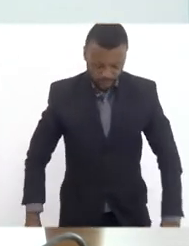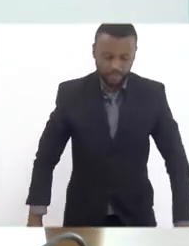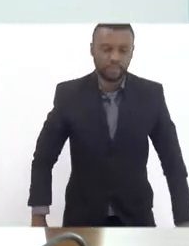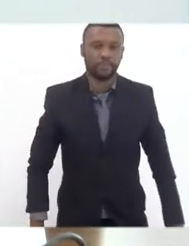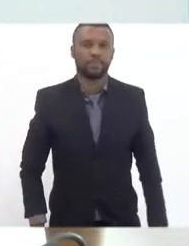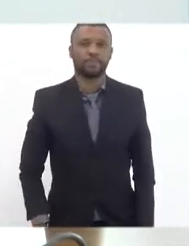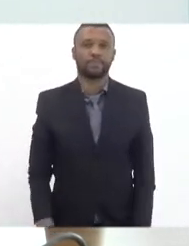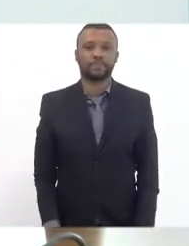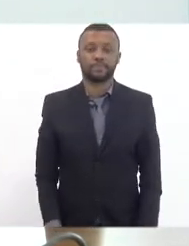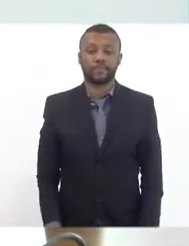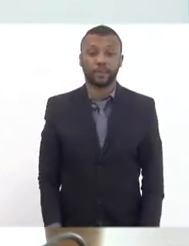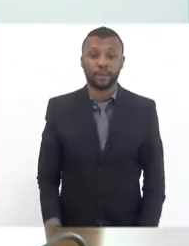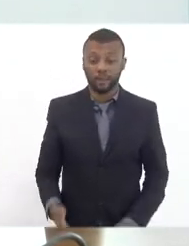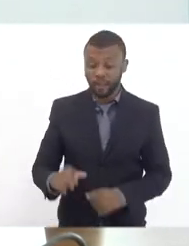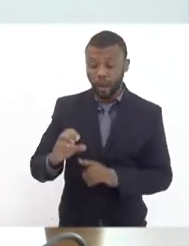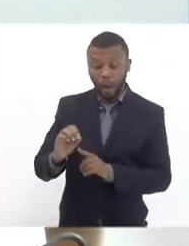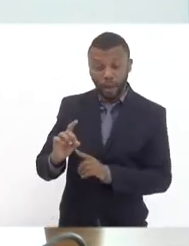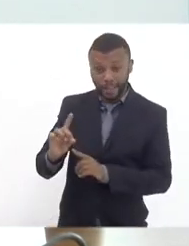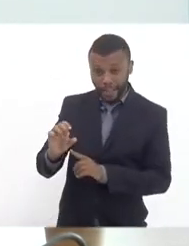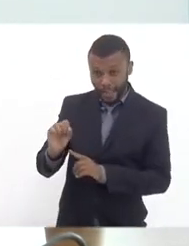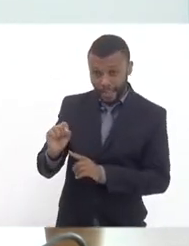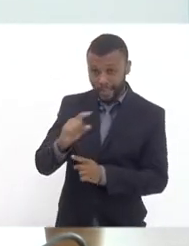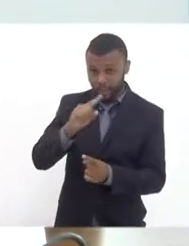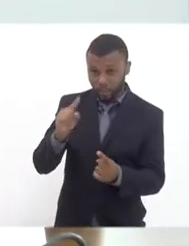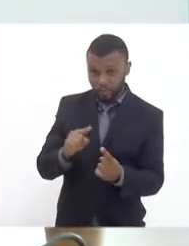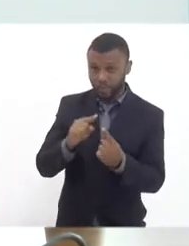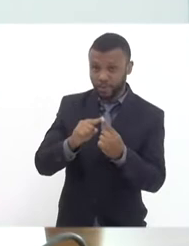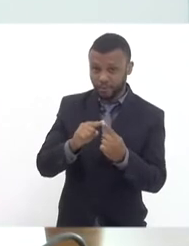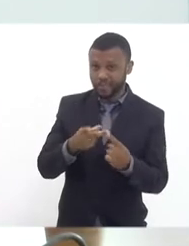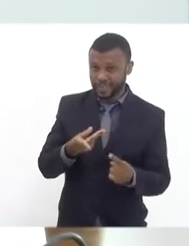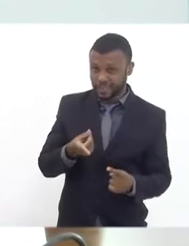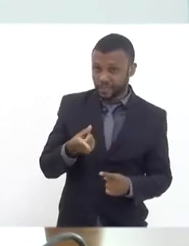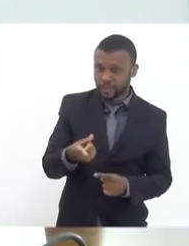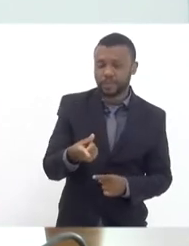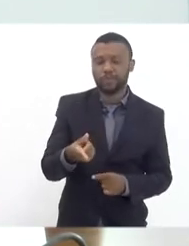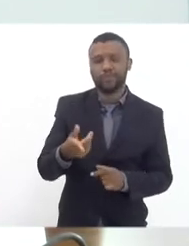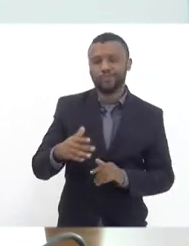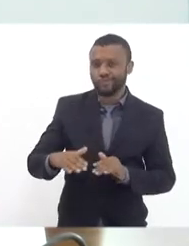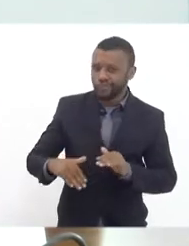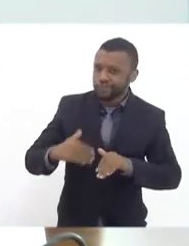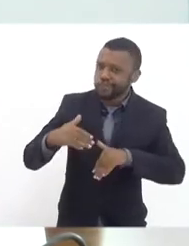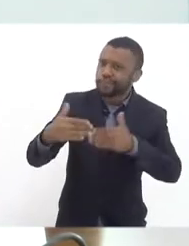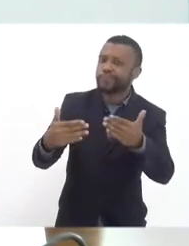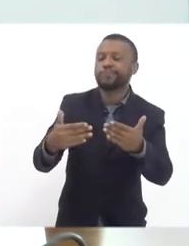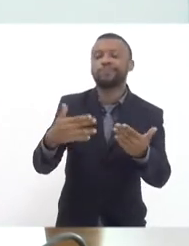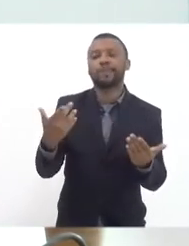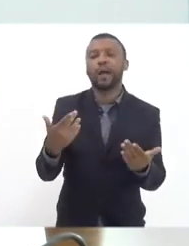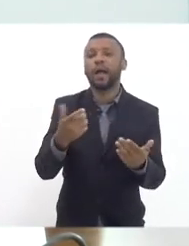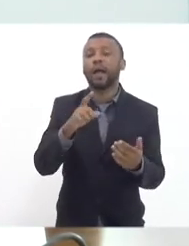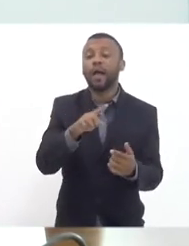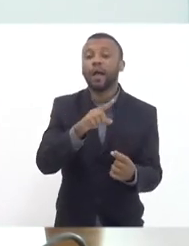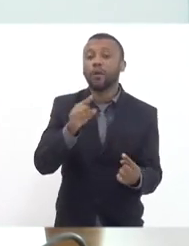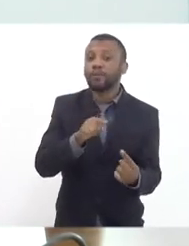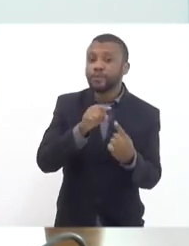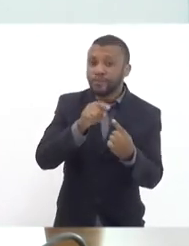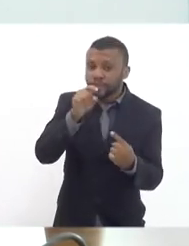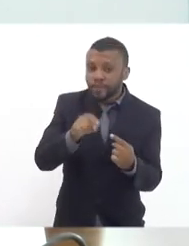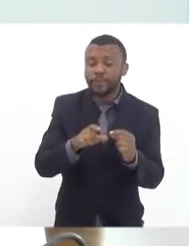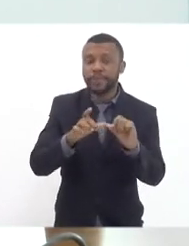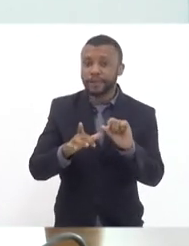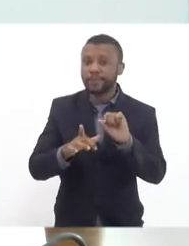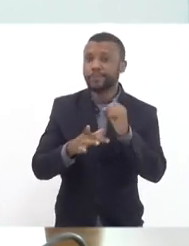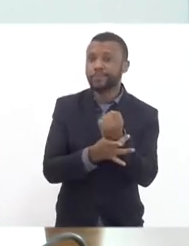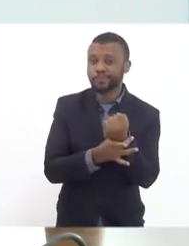objetivos dos ODSs é fortalecer esforços para proteger e salvaguardar o patrimônio cultural e natural do mundo. E a